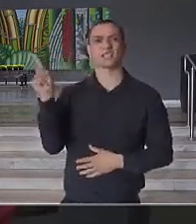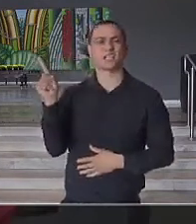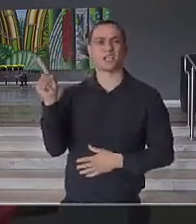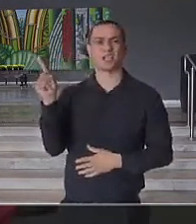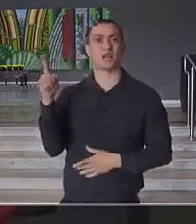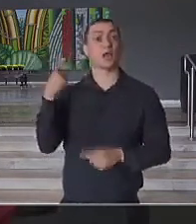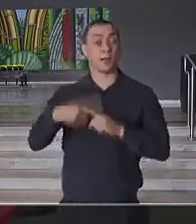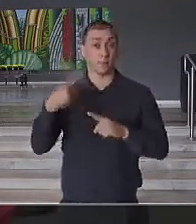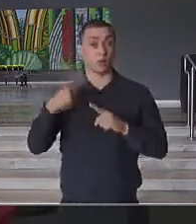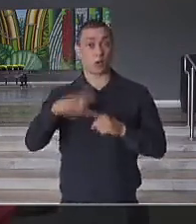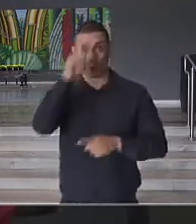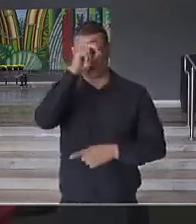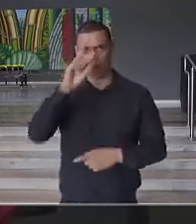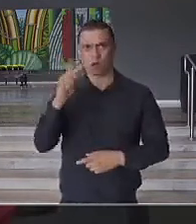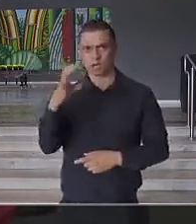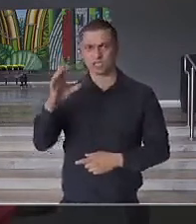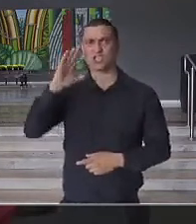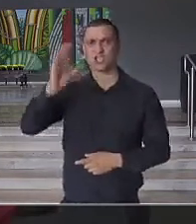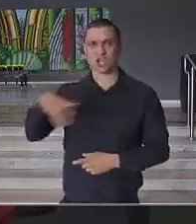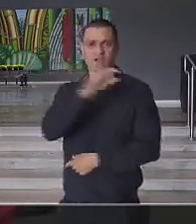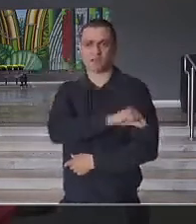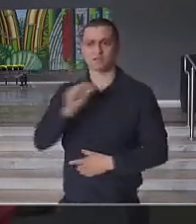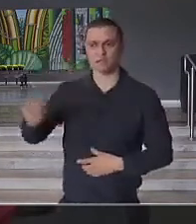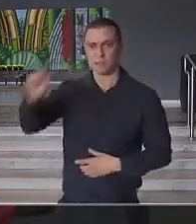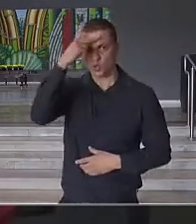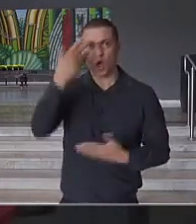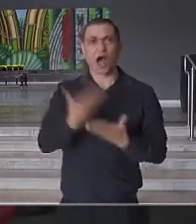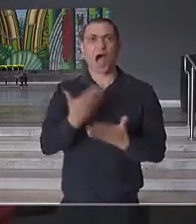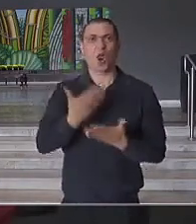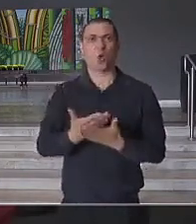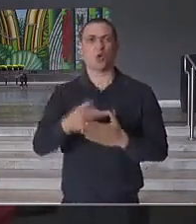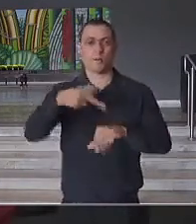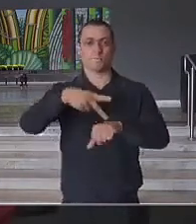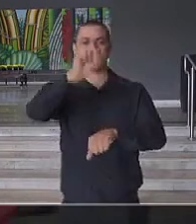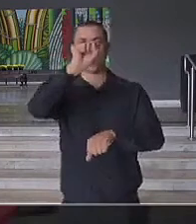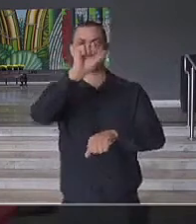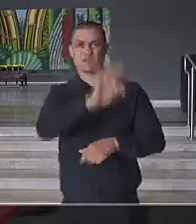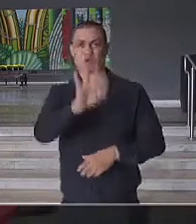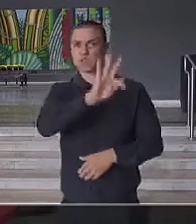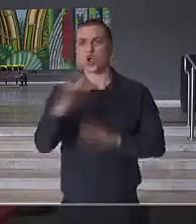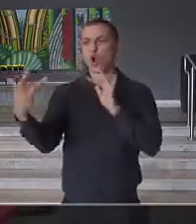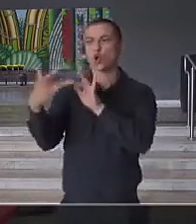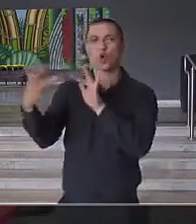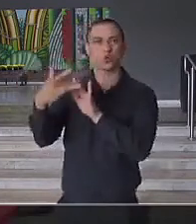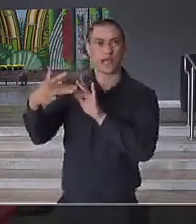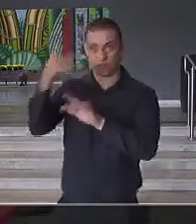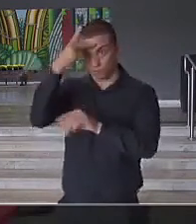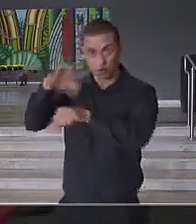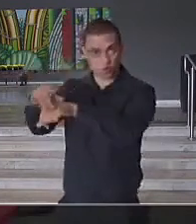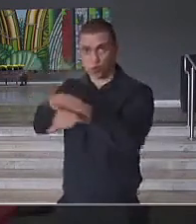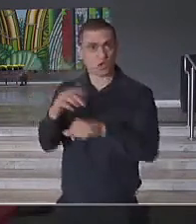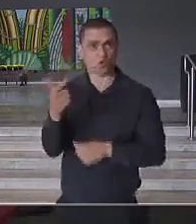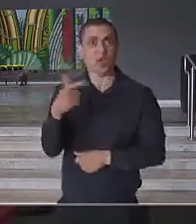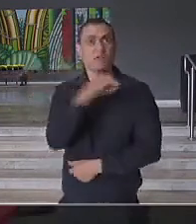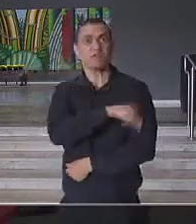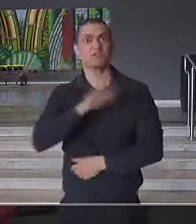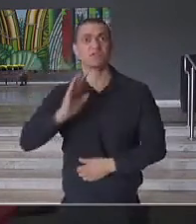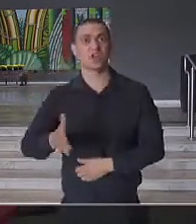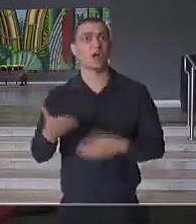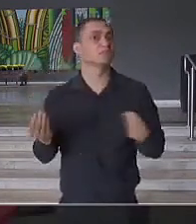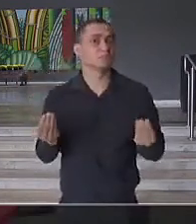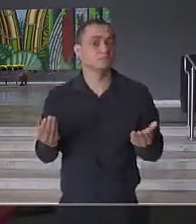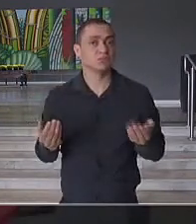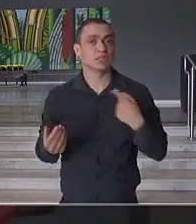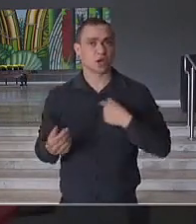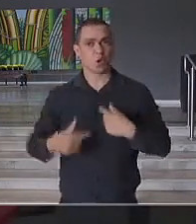que inclusive chegou a vacinar alguns estudantes de pós-graduação que não têm contato direto com os pacientes Covid. Então, eu queria saber qual que